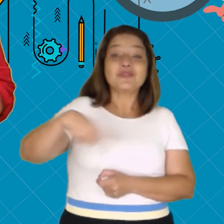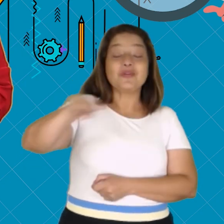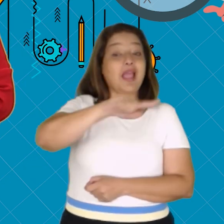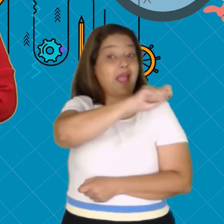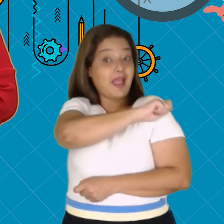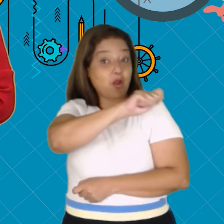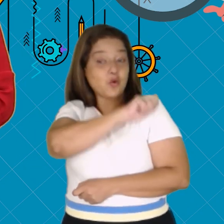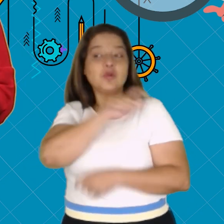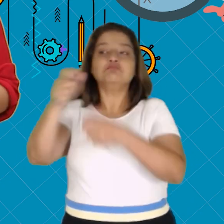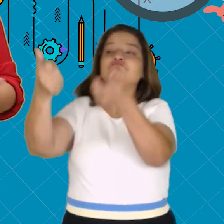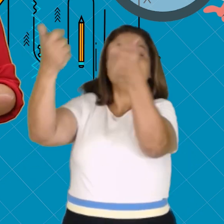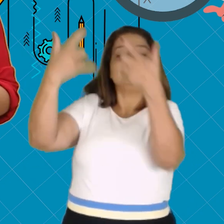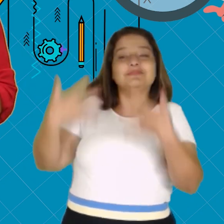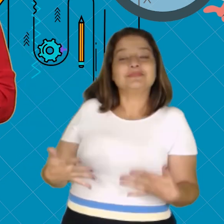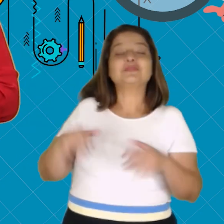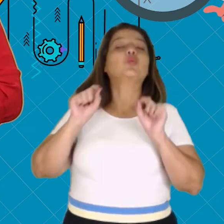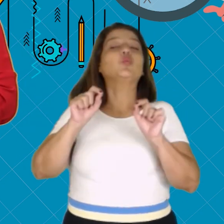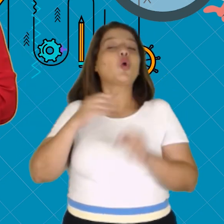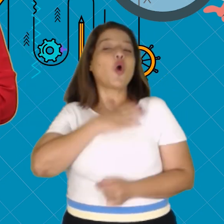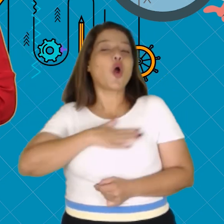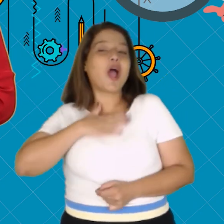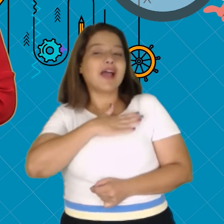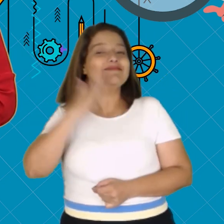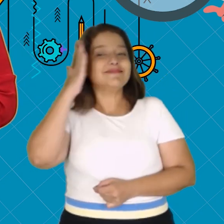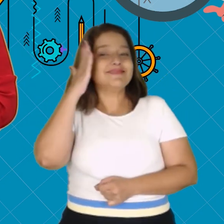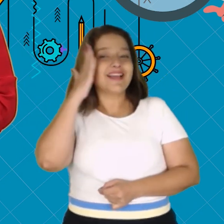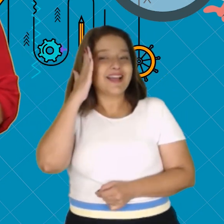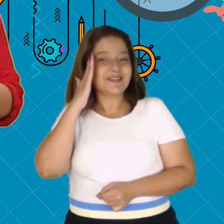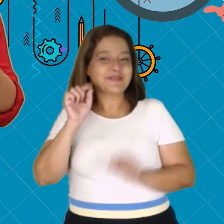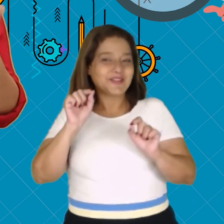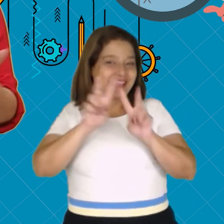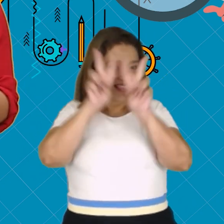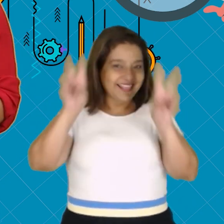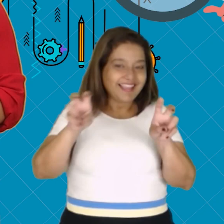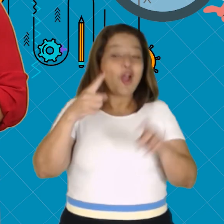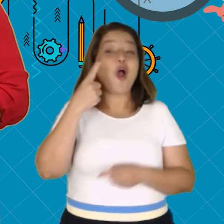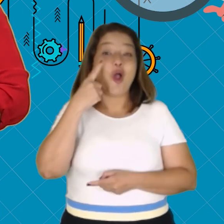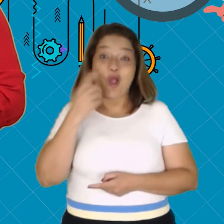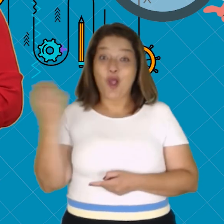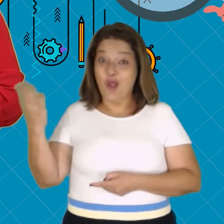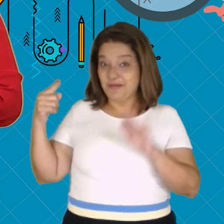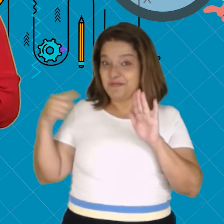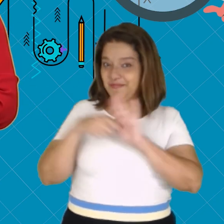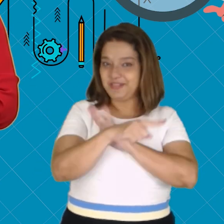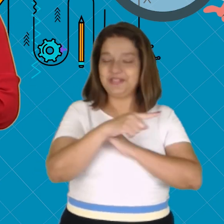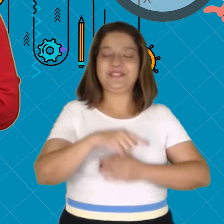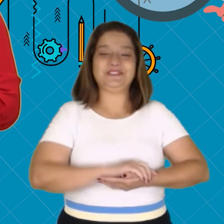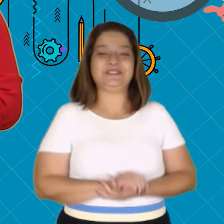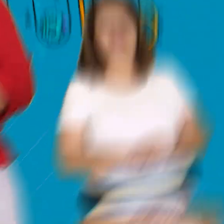lá nos contassem o que gostariam de saber. Vejam só o que eles perguntaram.